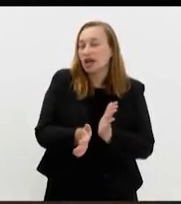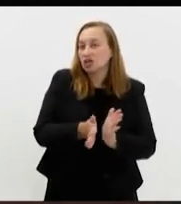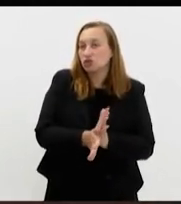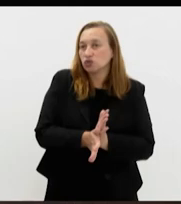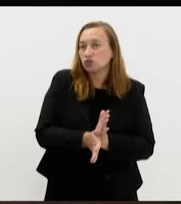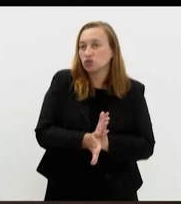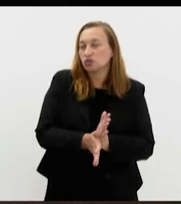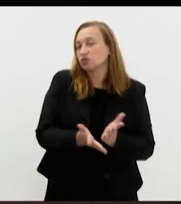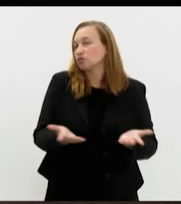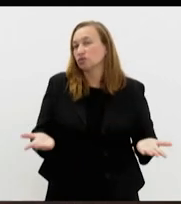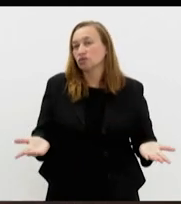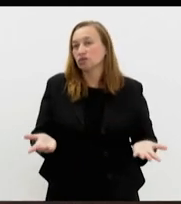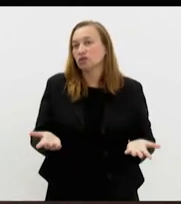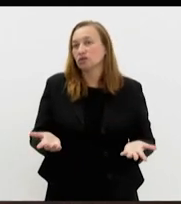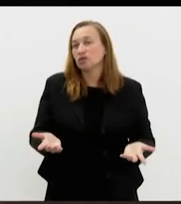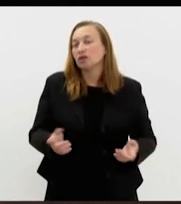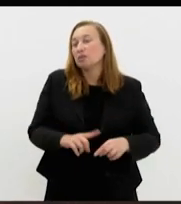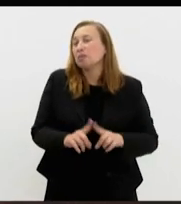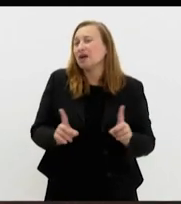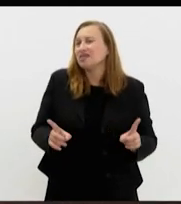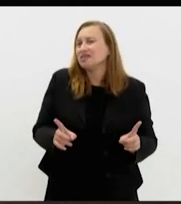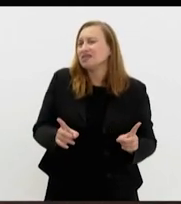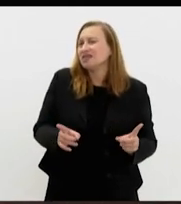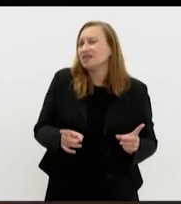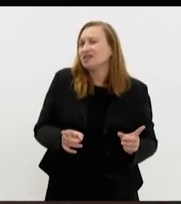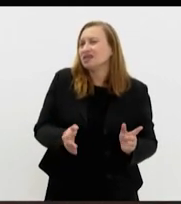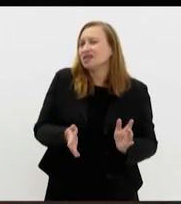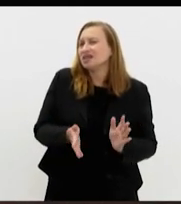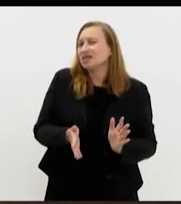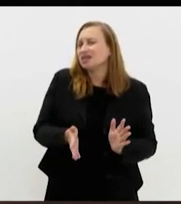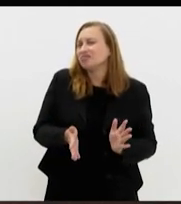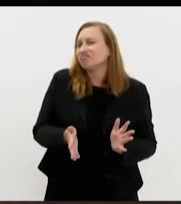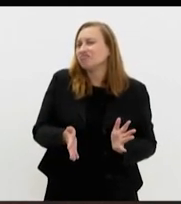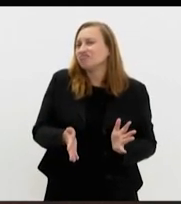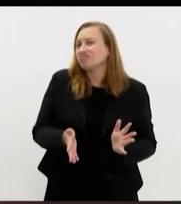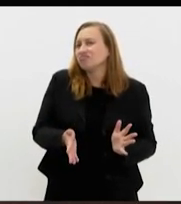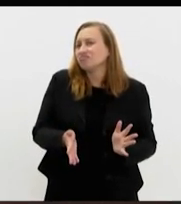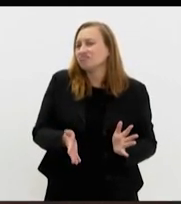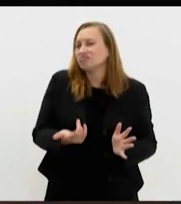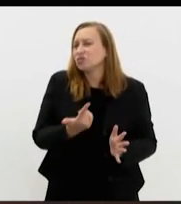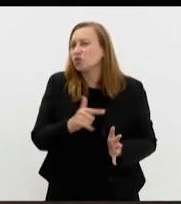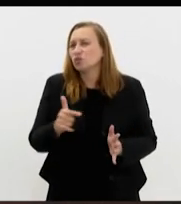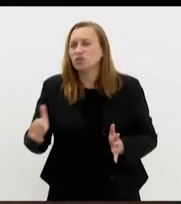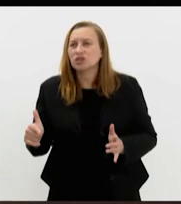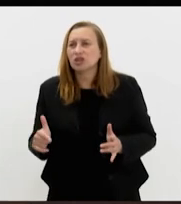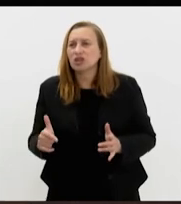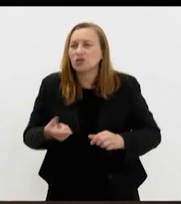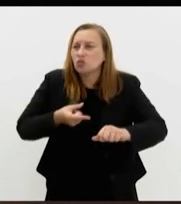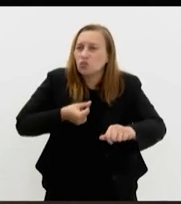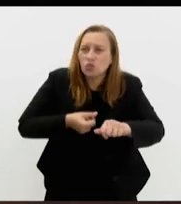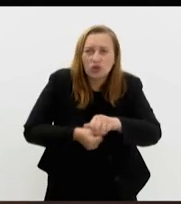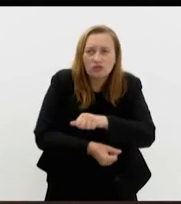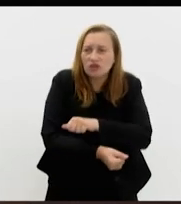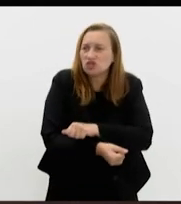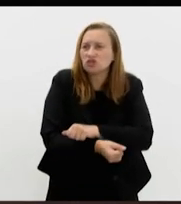custeio. Mas em despesas de custeio que não tem essa função do investimento, por exemplo, na área